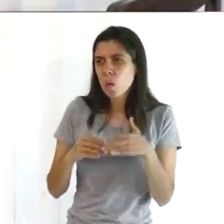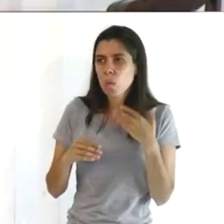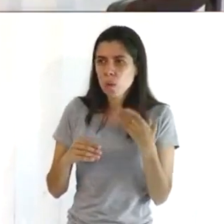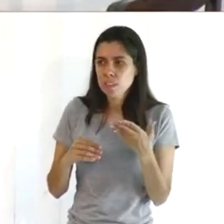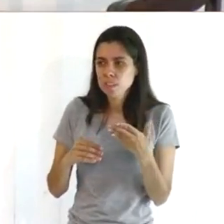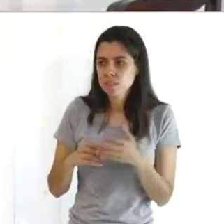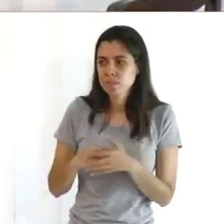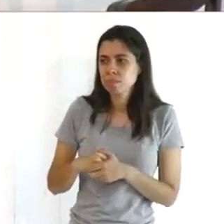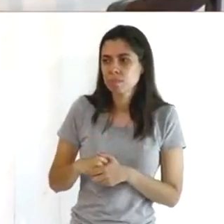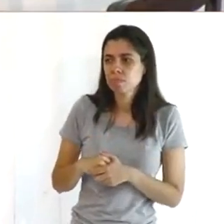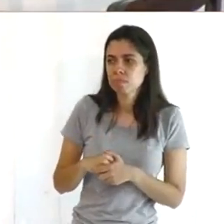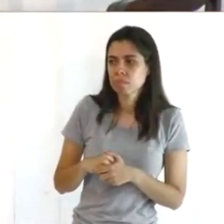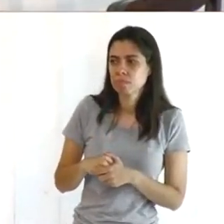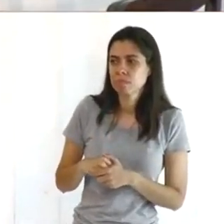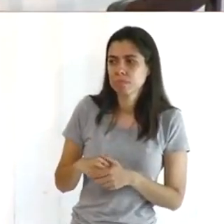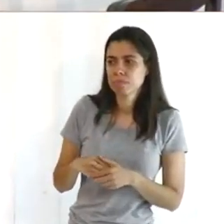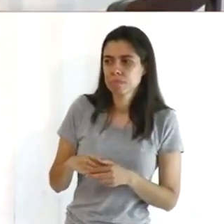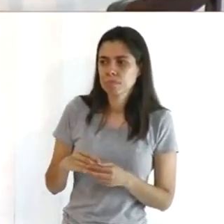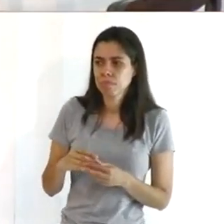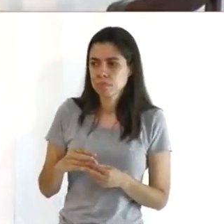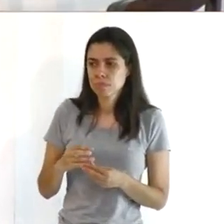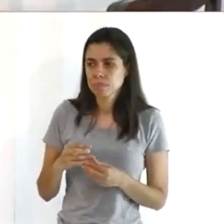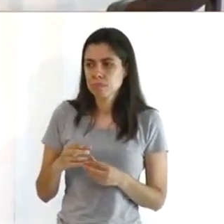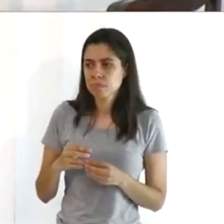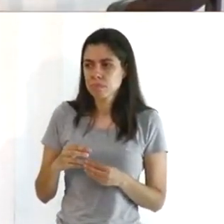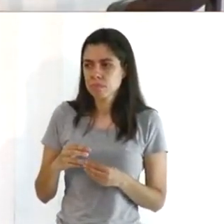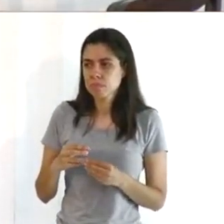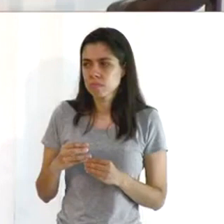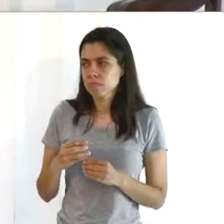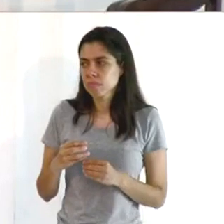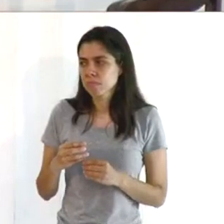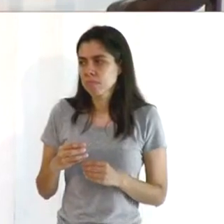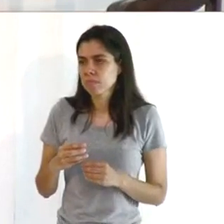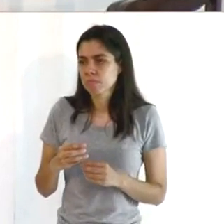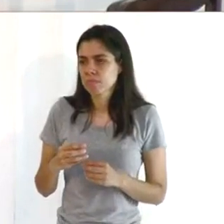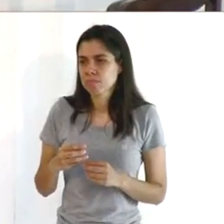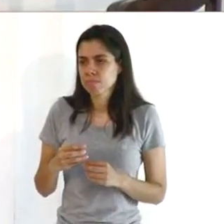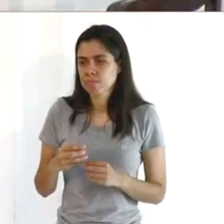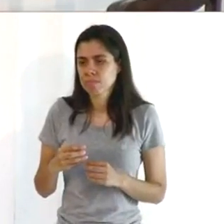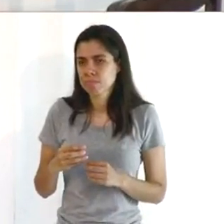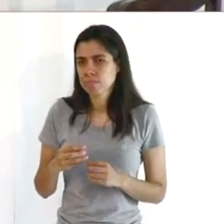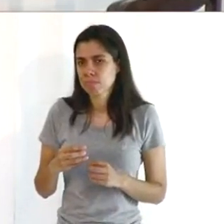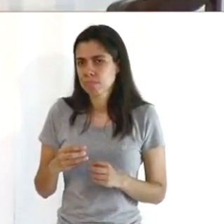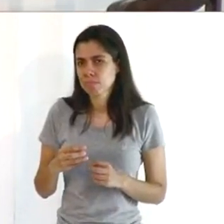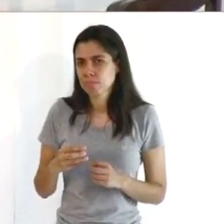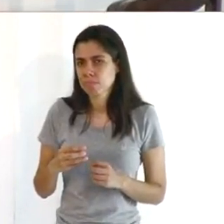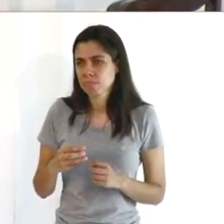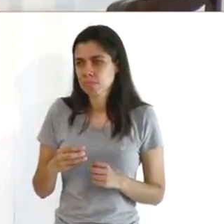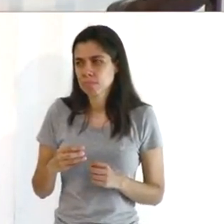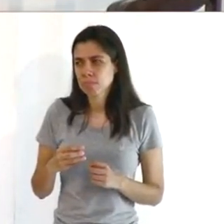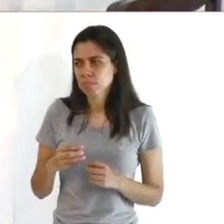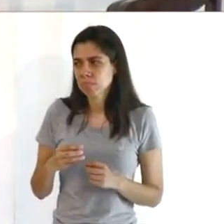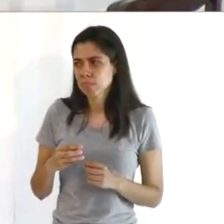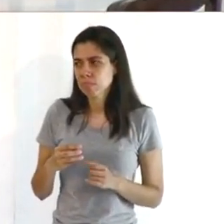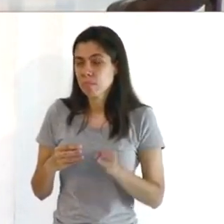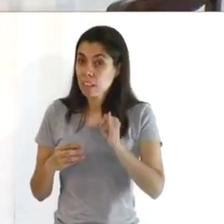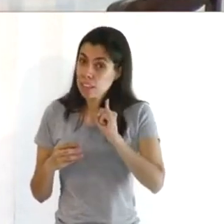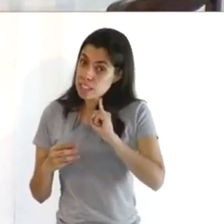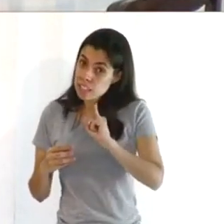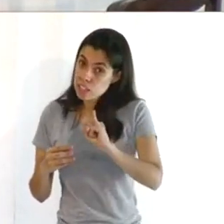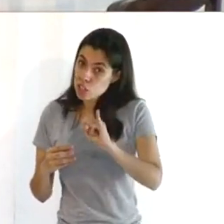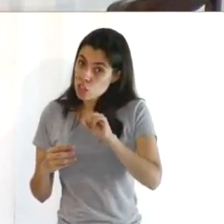ou as respostas que você está guardando do Senhor, sufoque a sua voz, impeça você de reconhecer que você